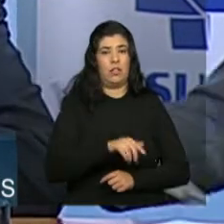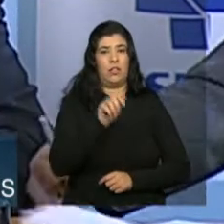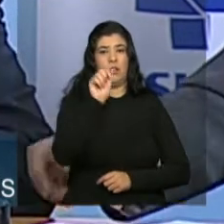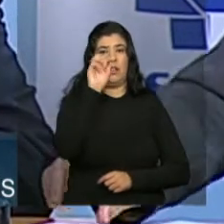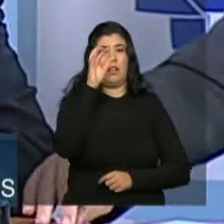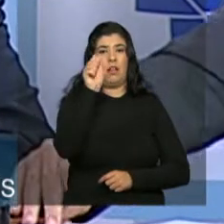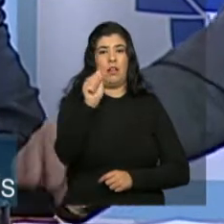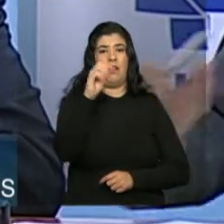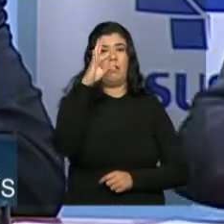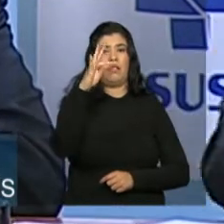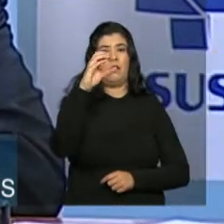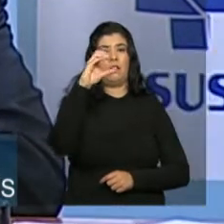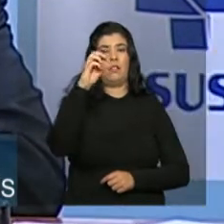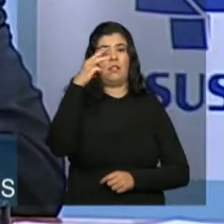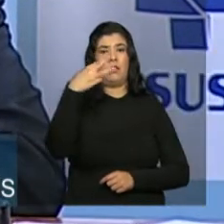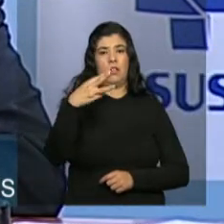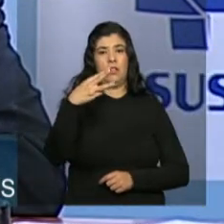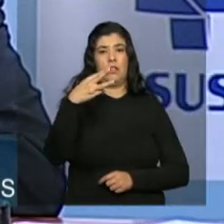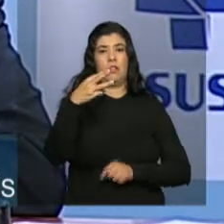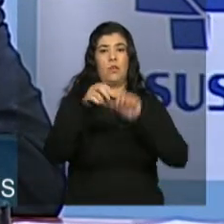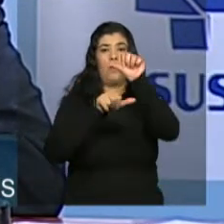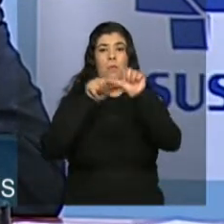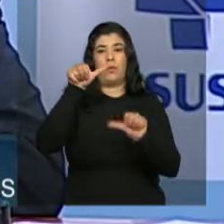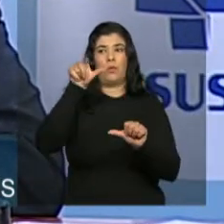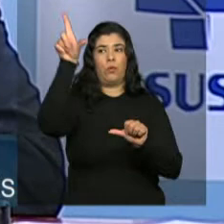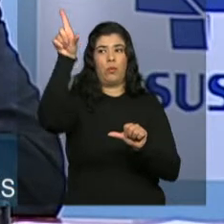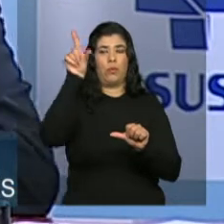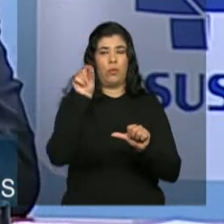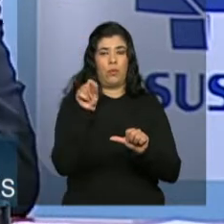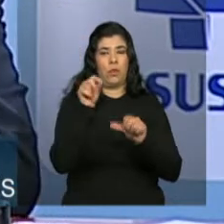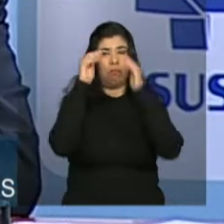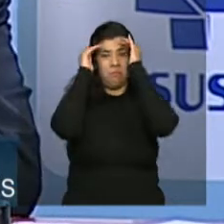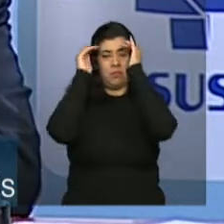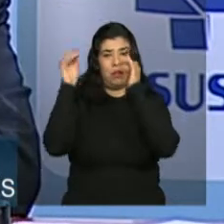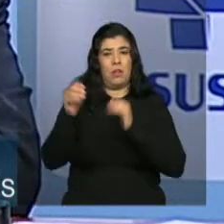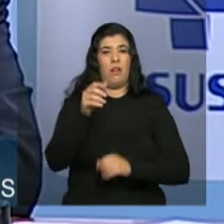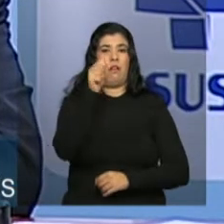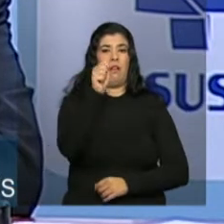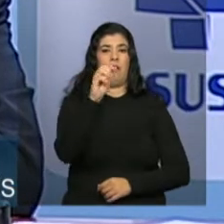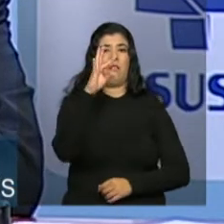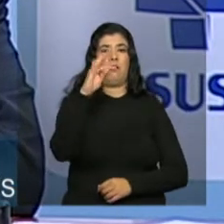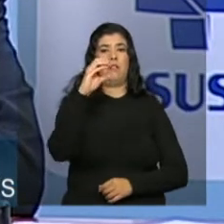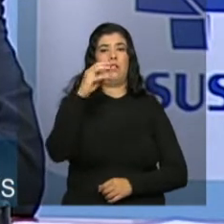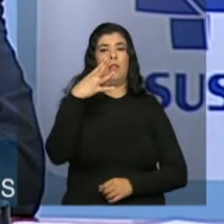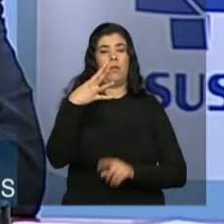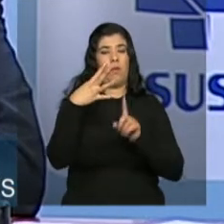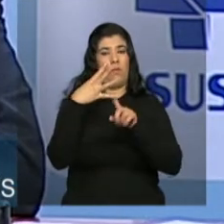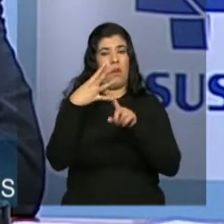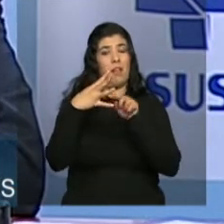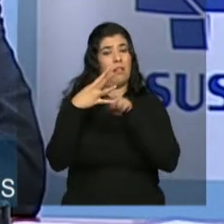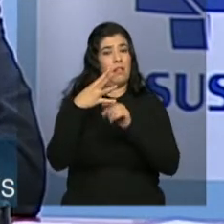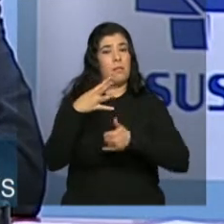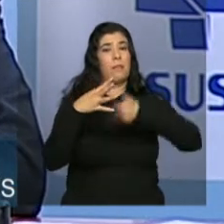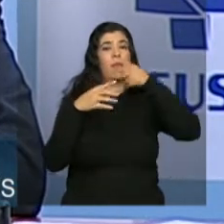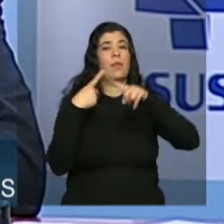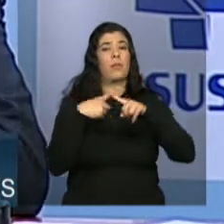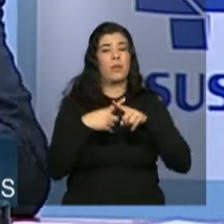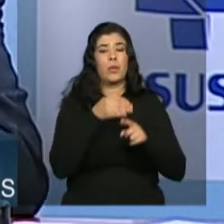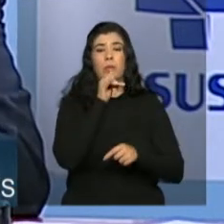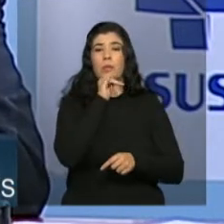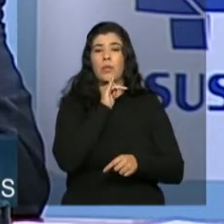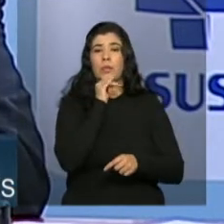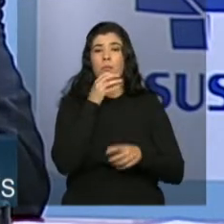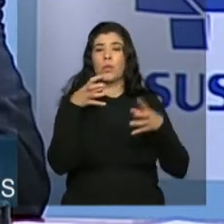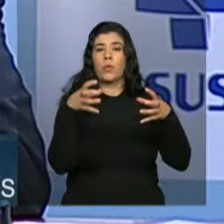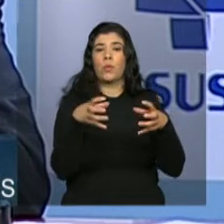agora a gente vai passar a utilizar atc4 até ser 4 a gente conversa é melhor lembra exemplo que eu dei vacinas